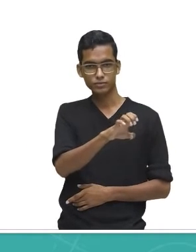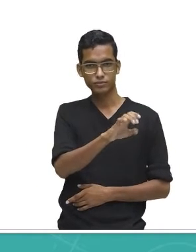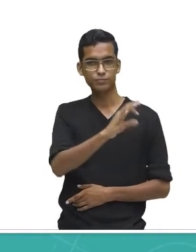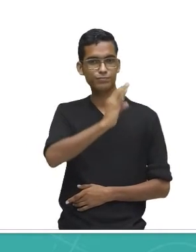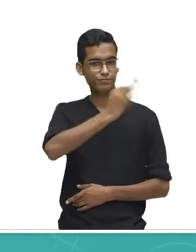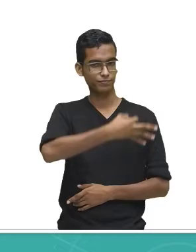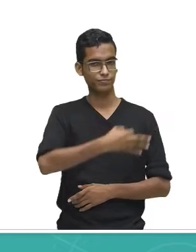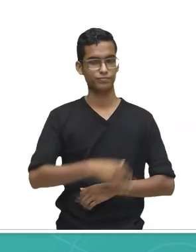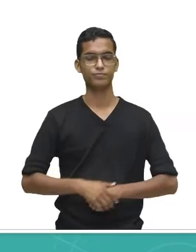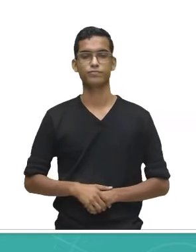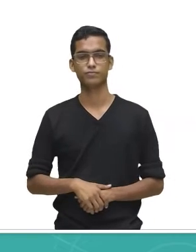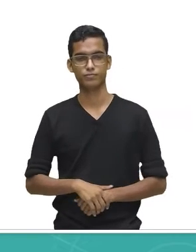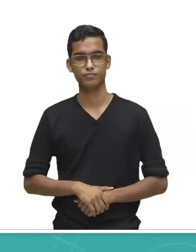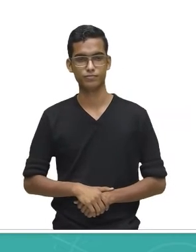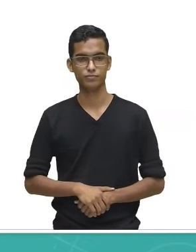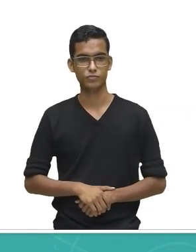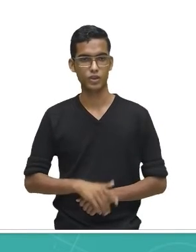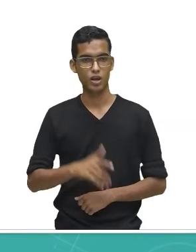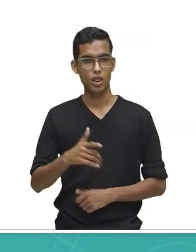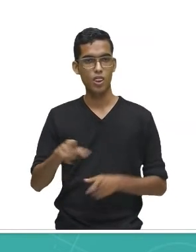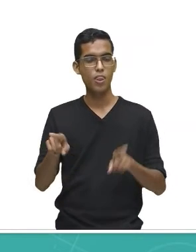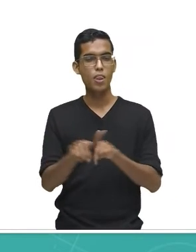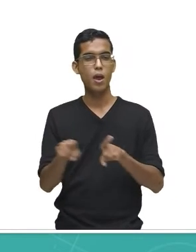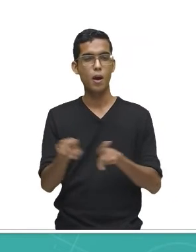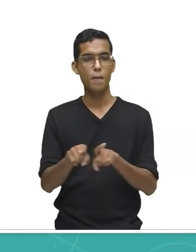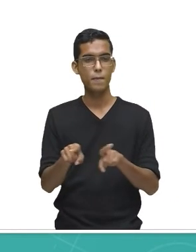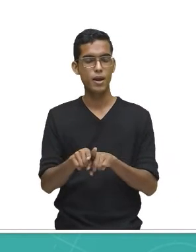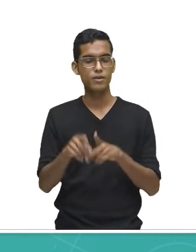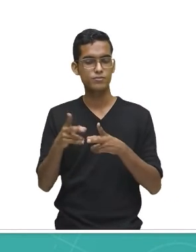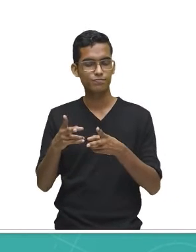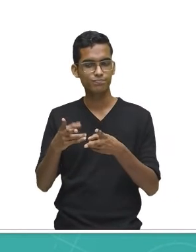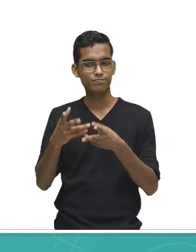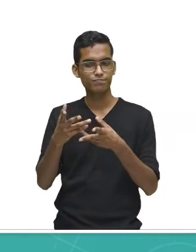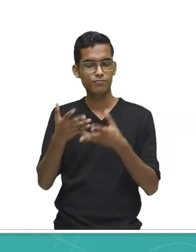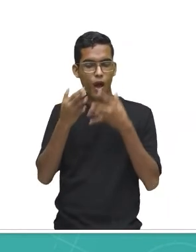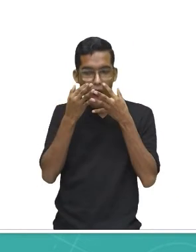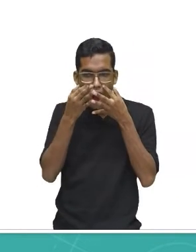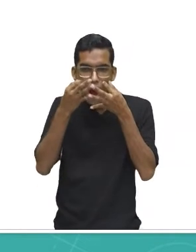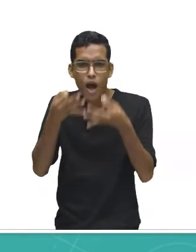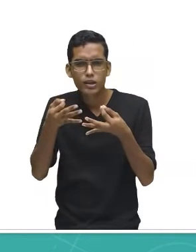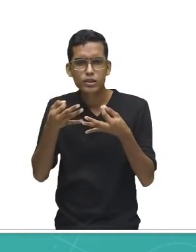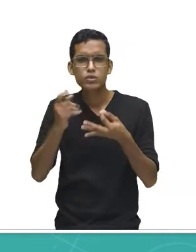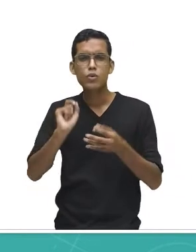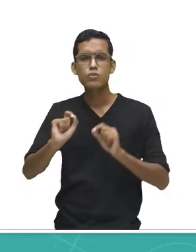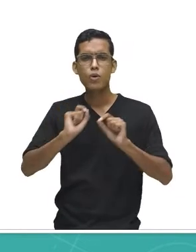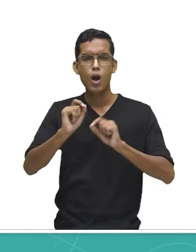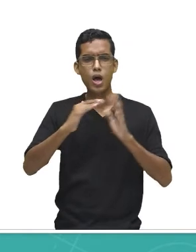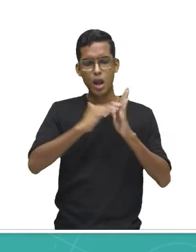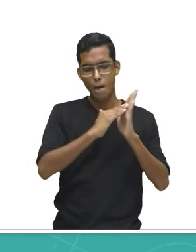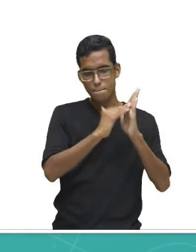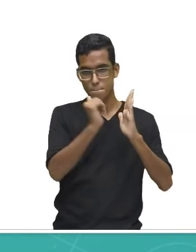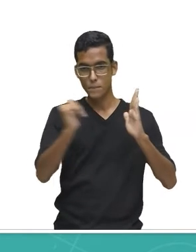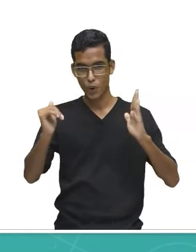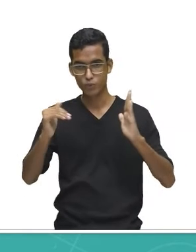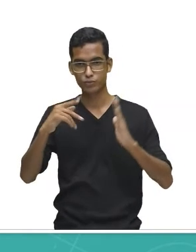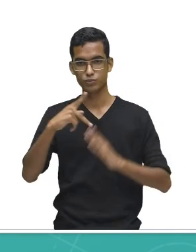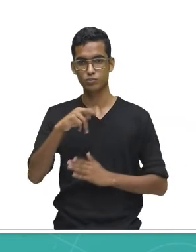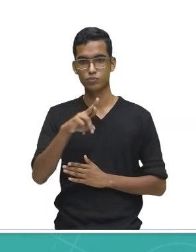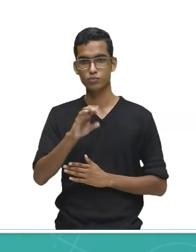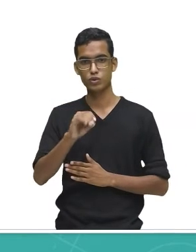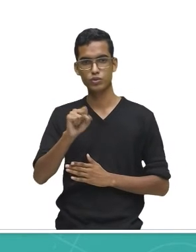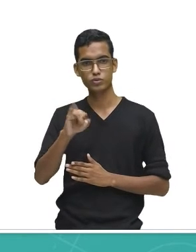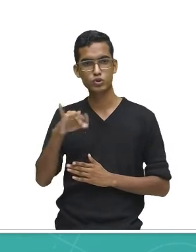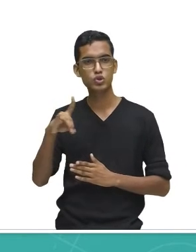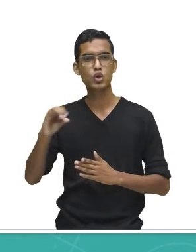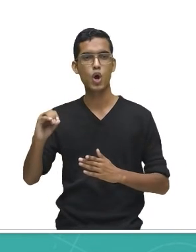da prosódia também. Então, a prosódia, o que é? O emprego correto da acentuação